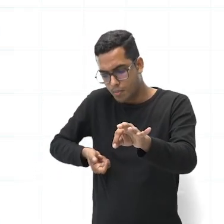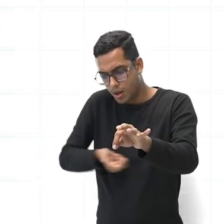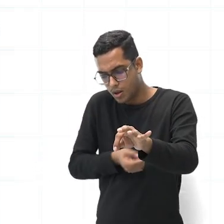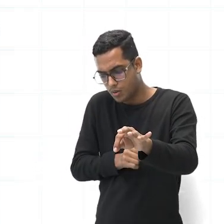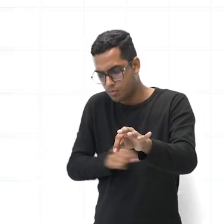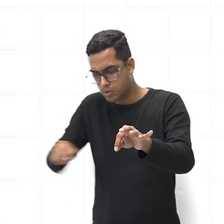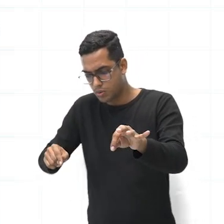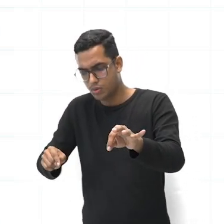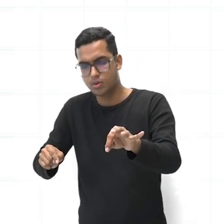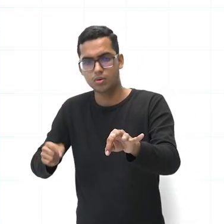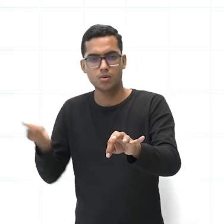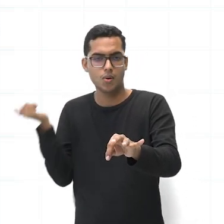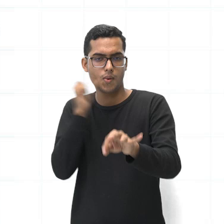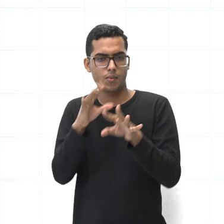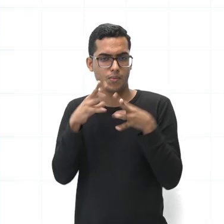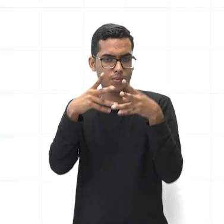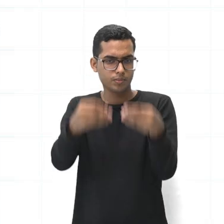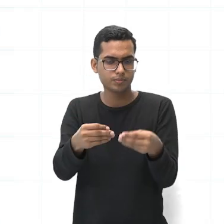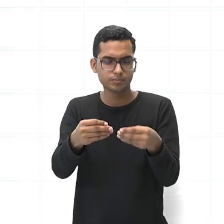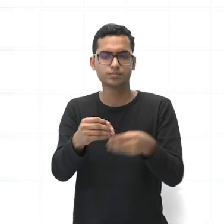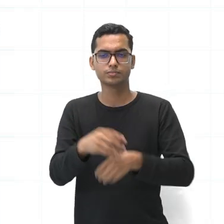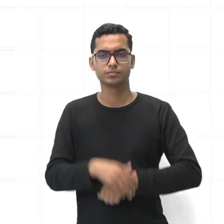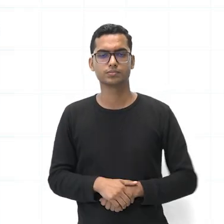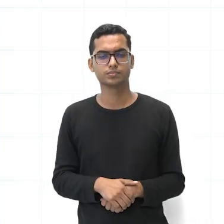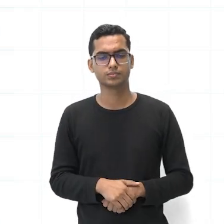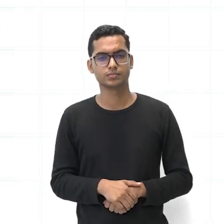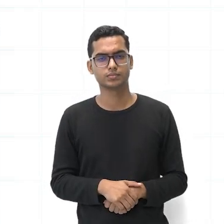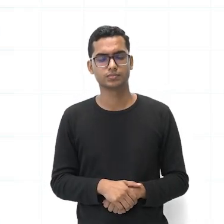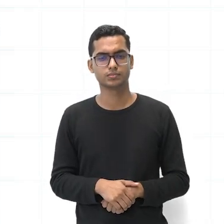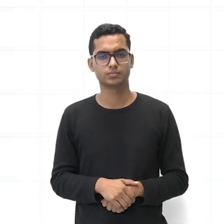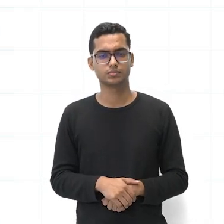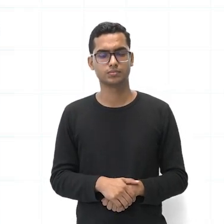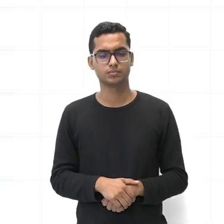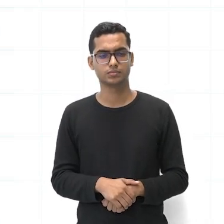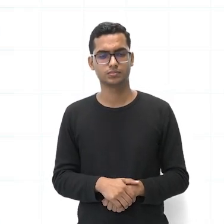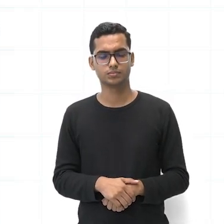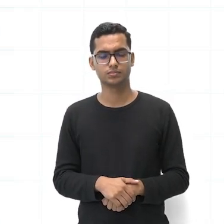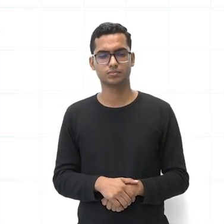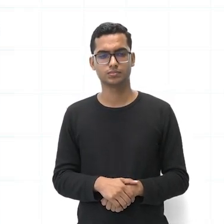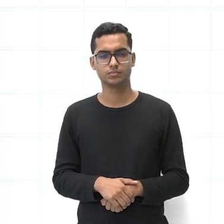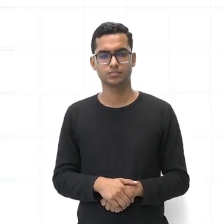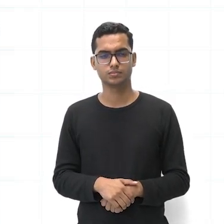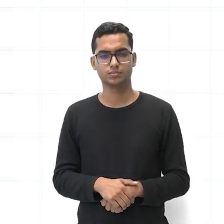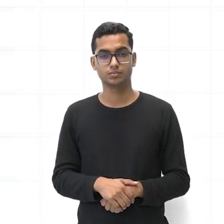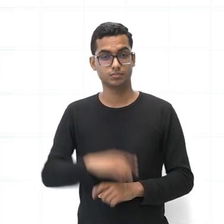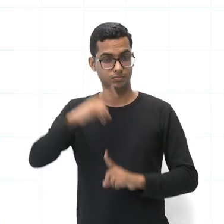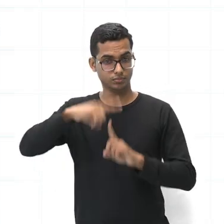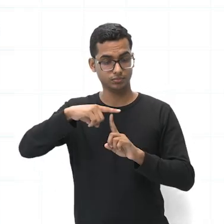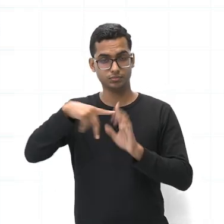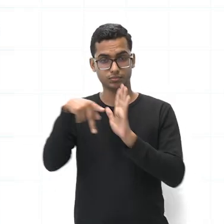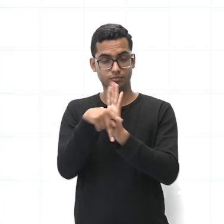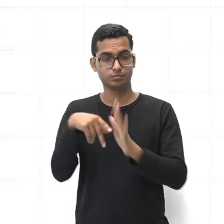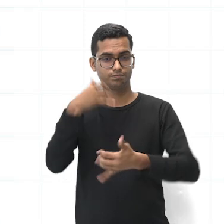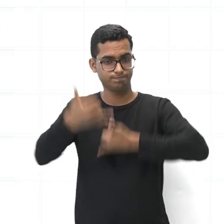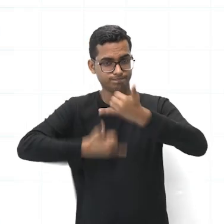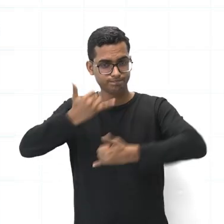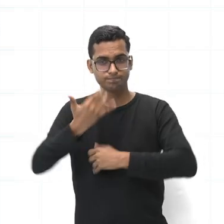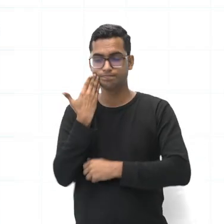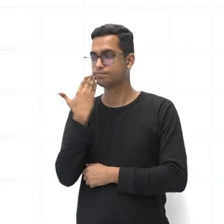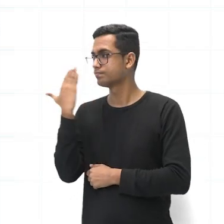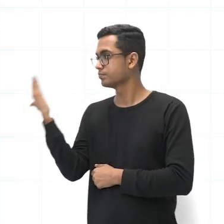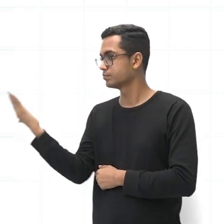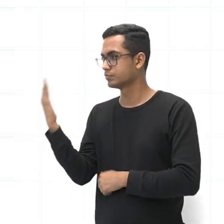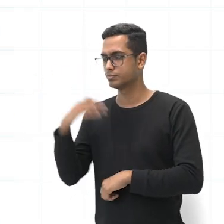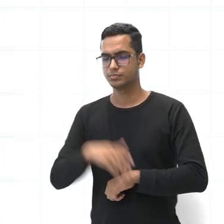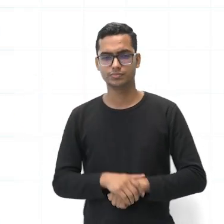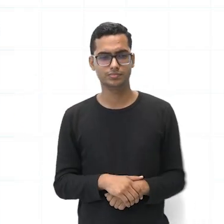já arrasta tudinho, né? Tu vai ganhar tudo que tiver à direita. Esses estilos de jogos, esses tipos de jogos,